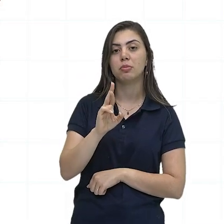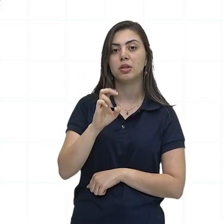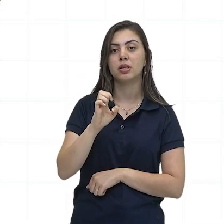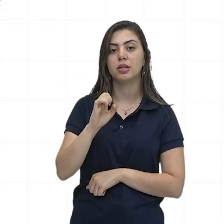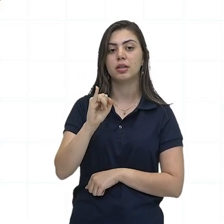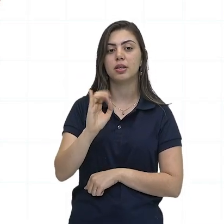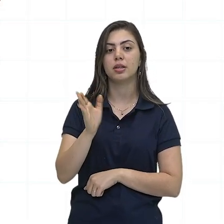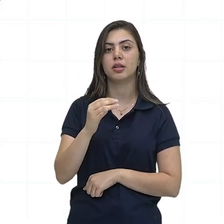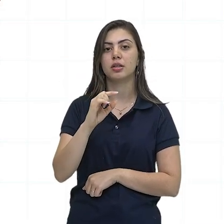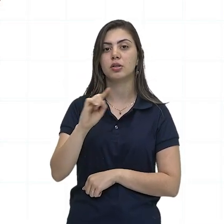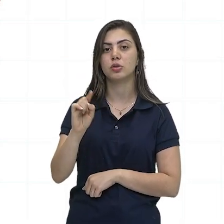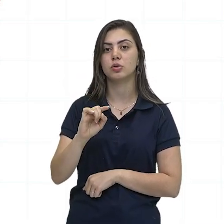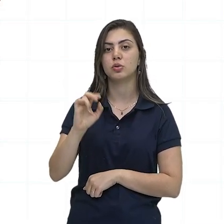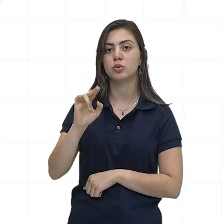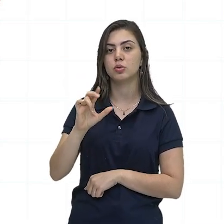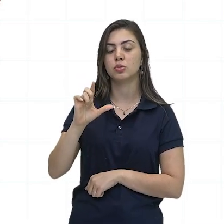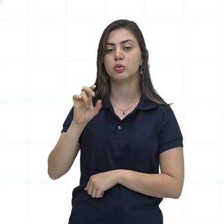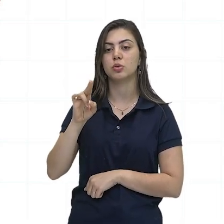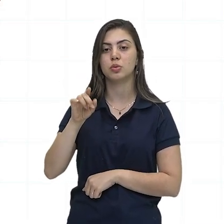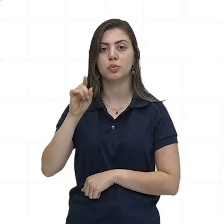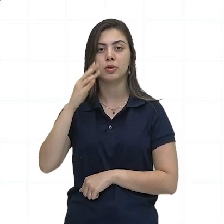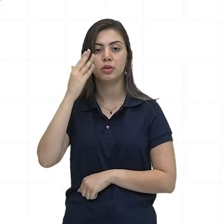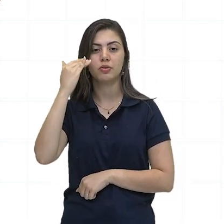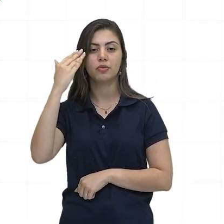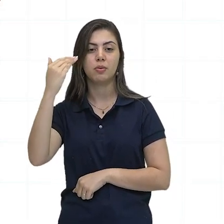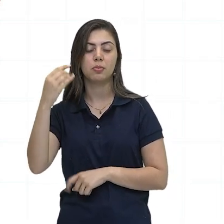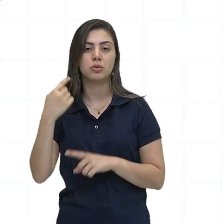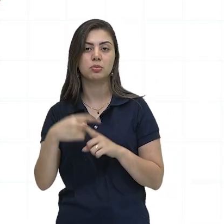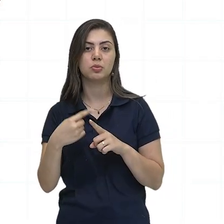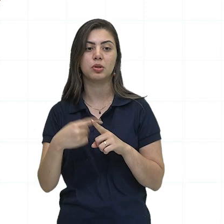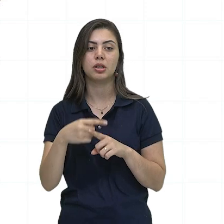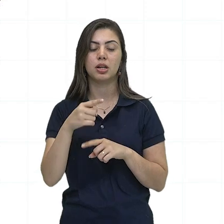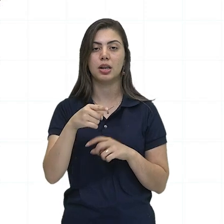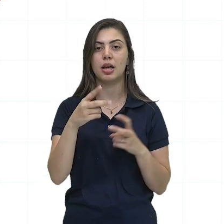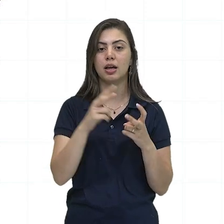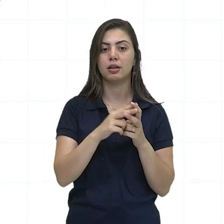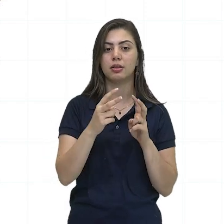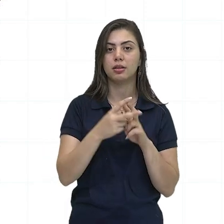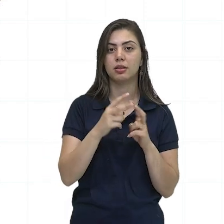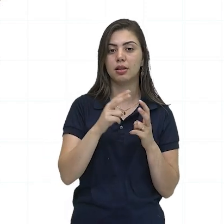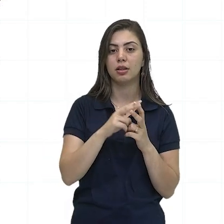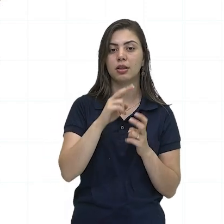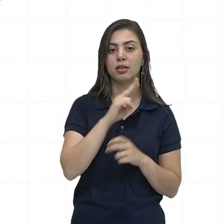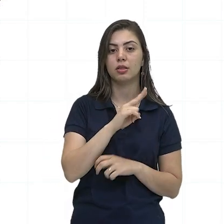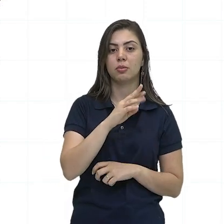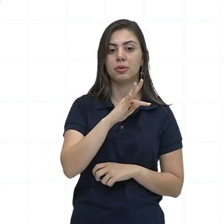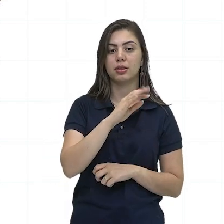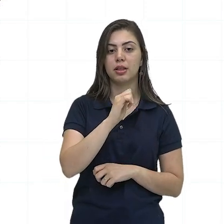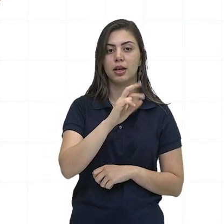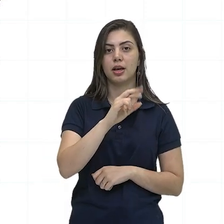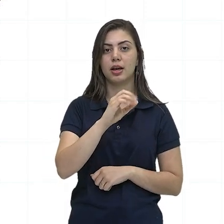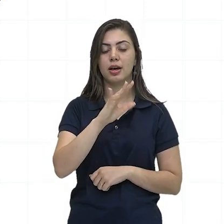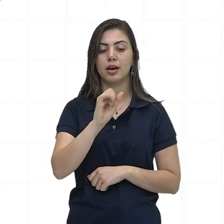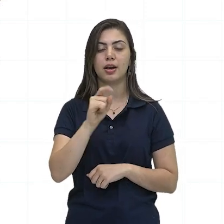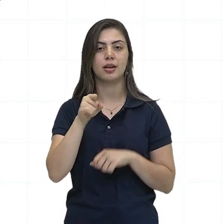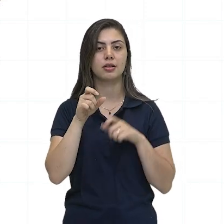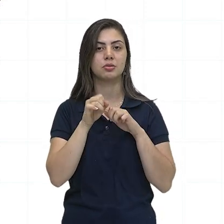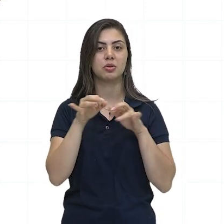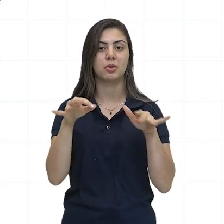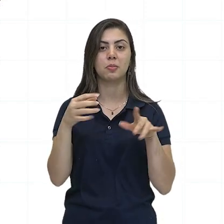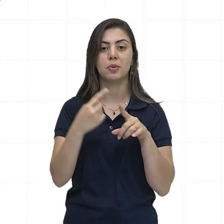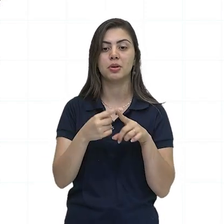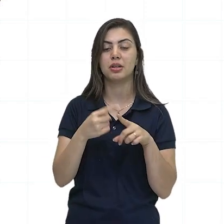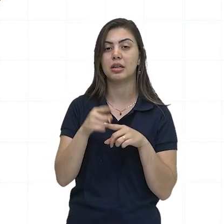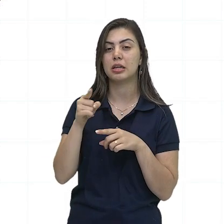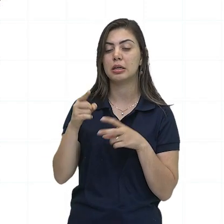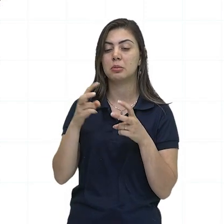responsável, de levar, de dar visibilidade ao tarracá. Tudo por quê? Porque ele é um lutador de vale tudo